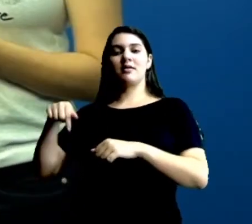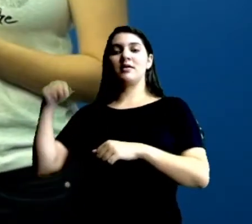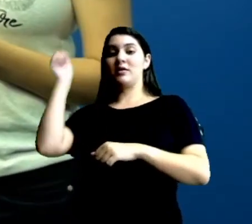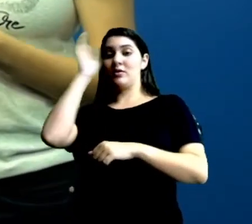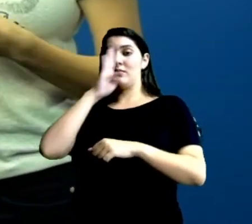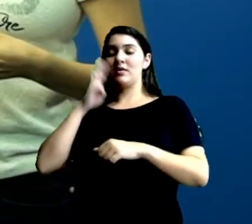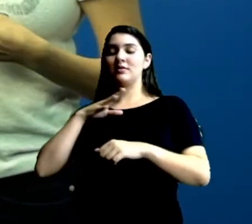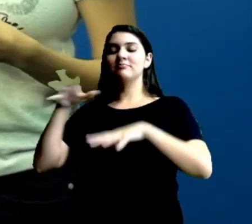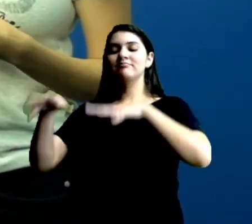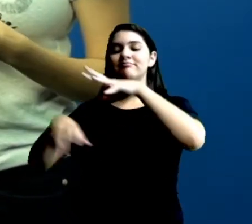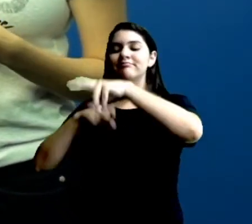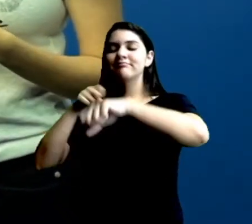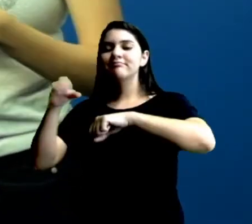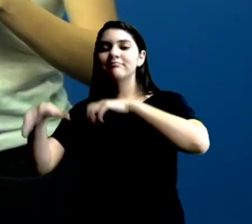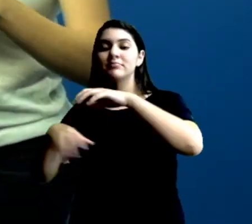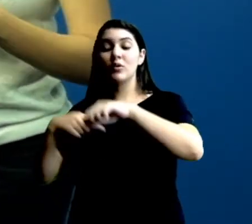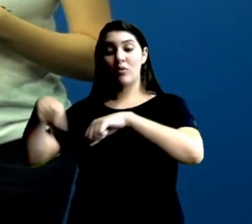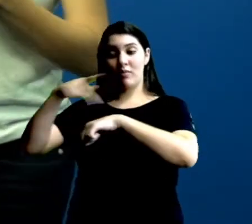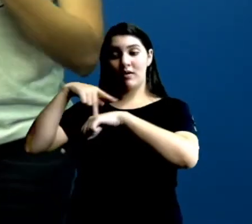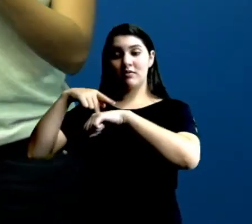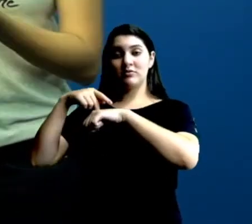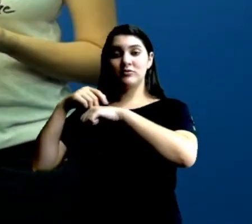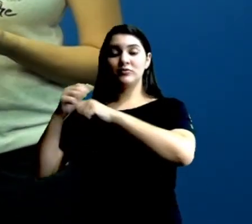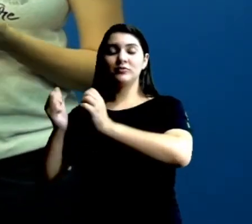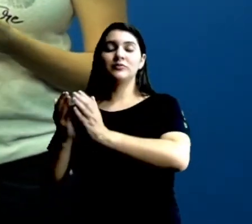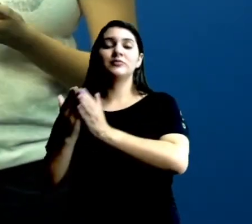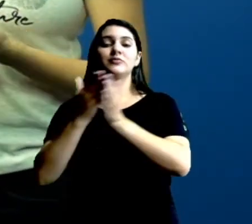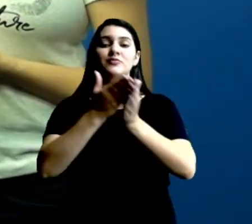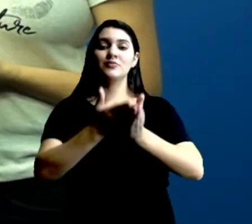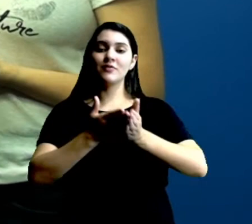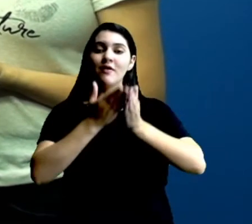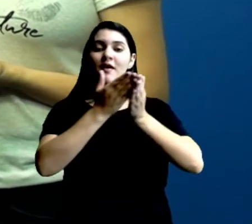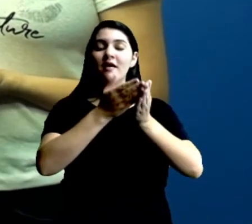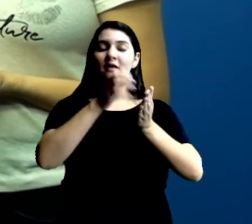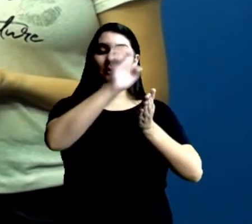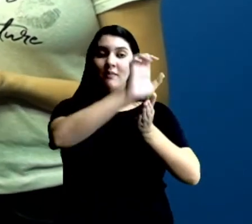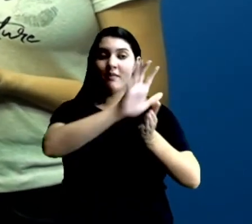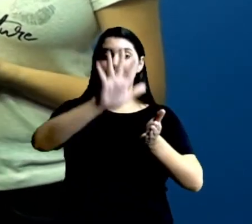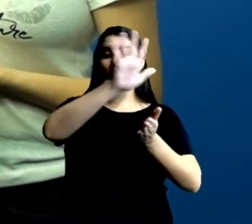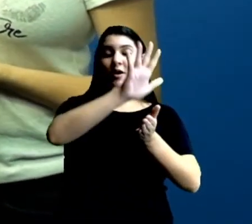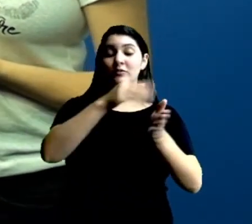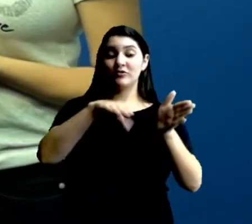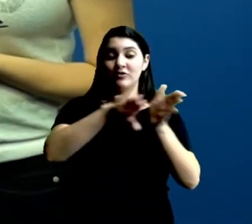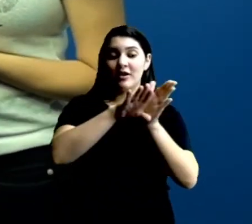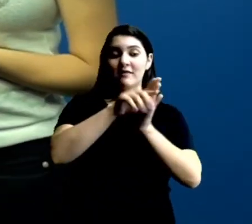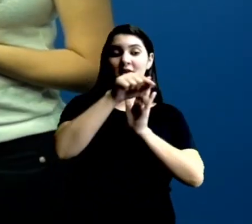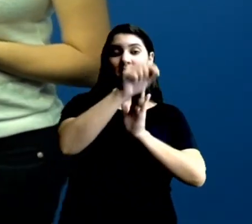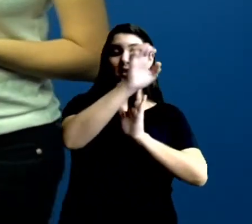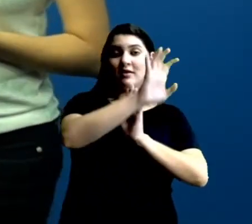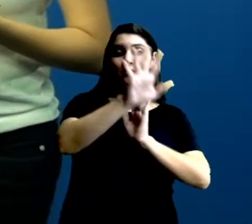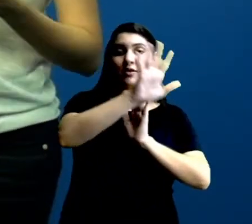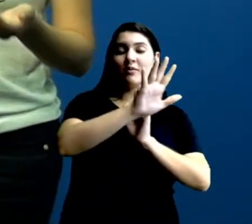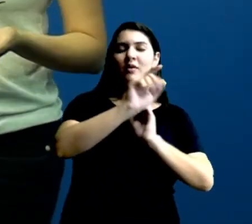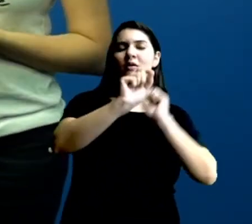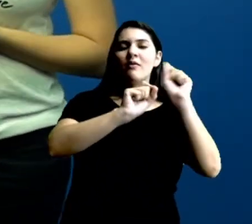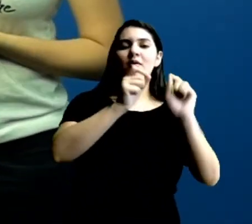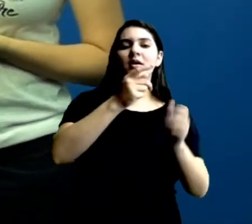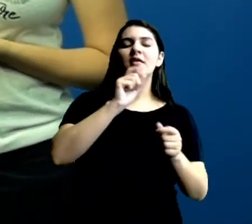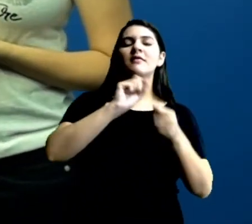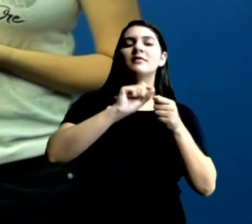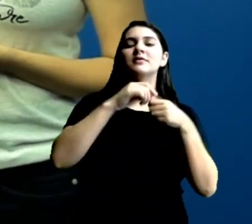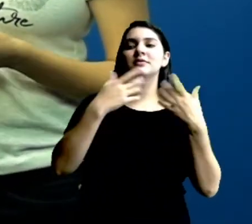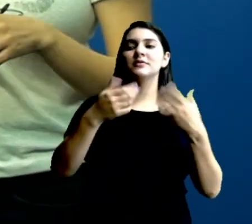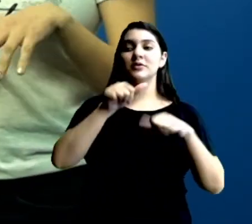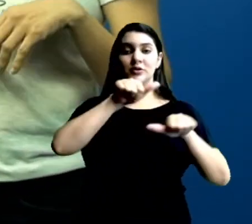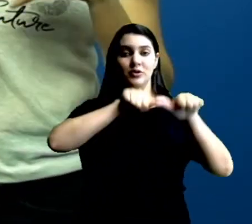material, né? Essa riqueza do país e levava para a Europa. Chegando lá na Europa, o que eles faziam? Eles